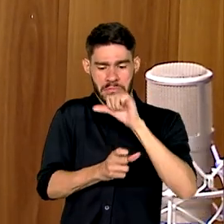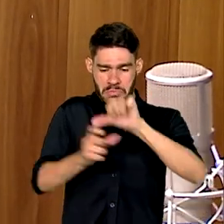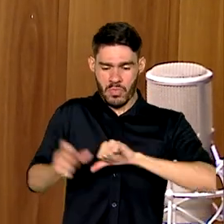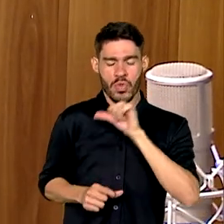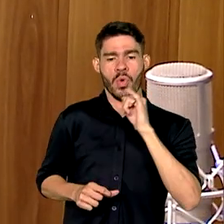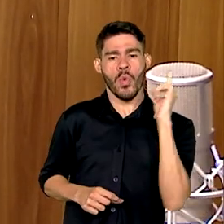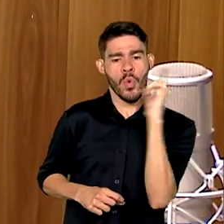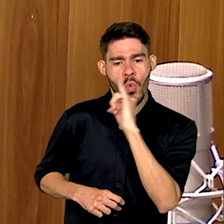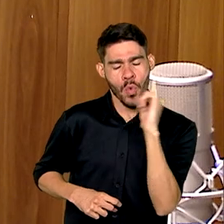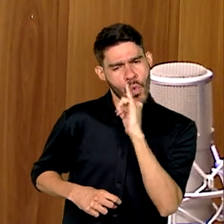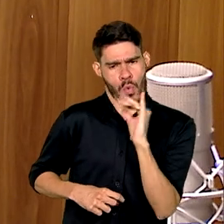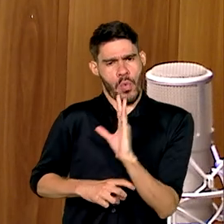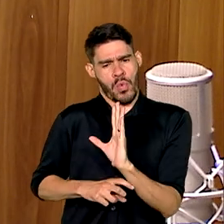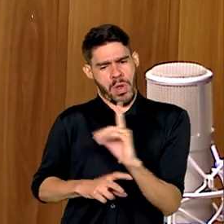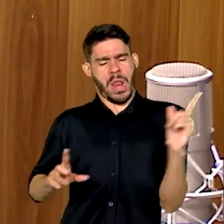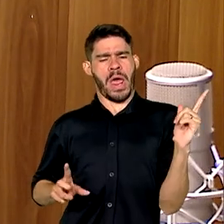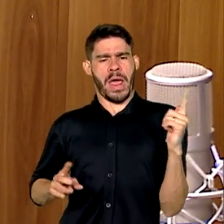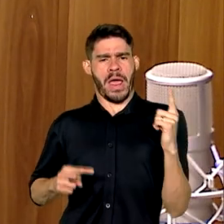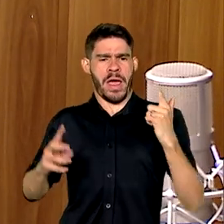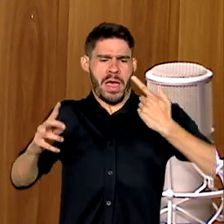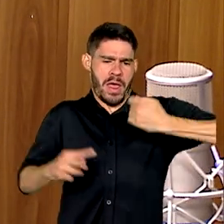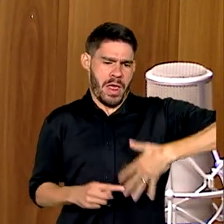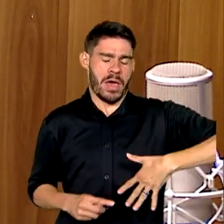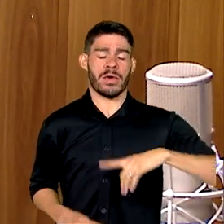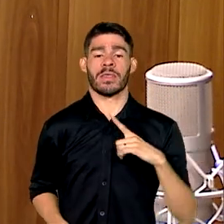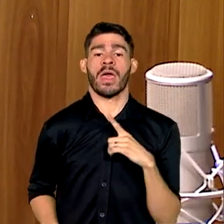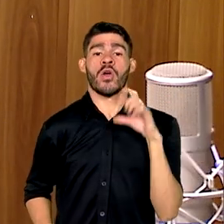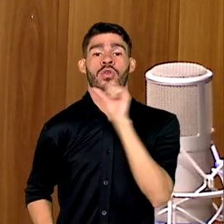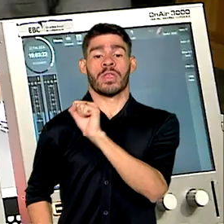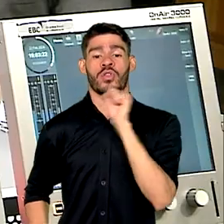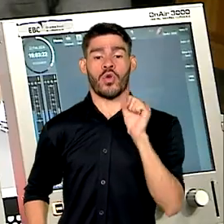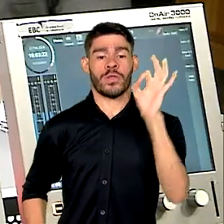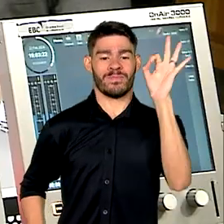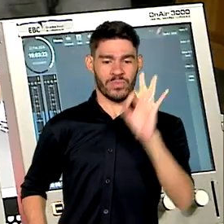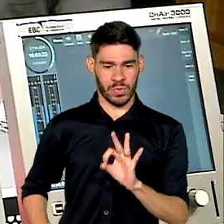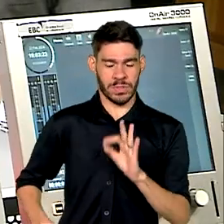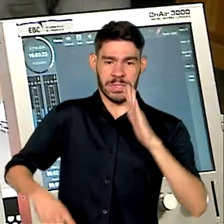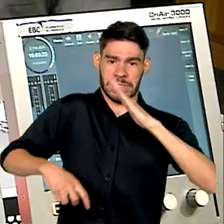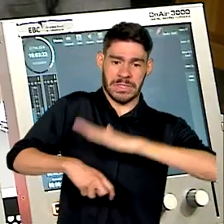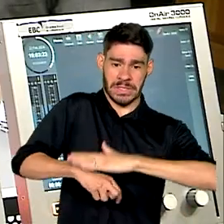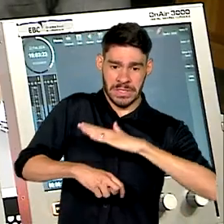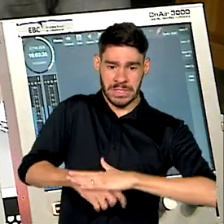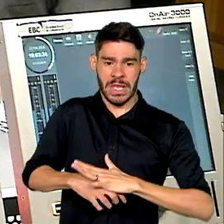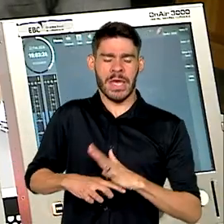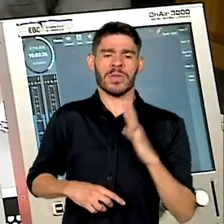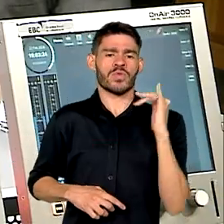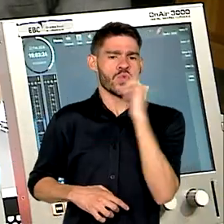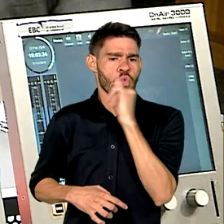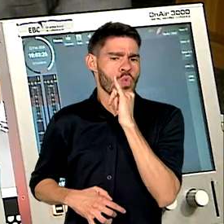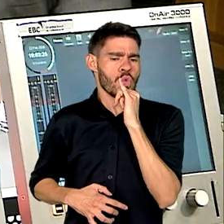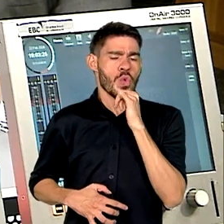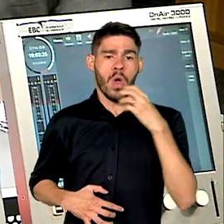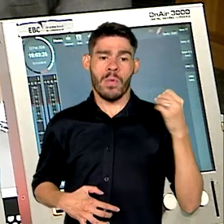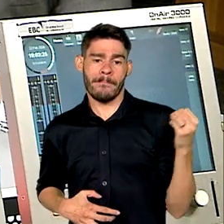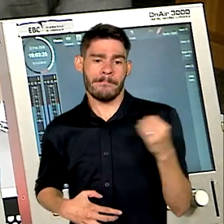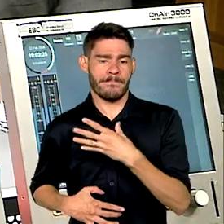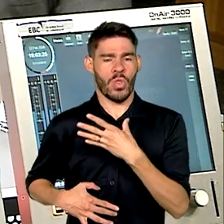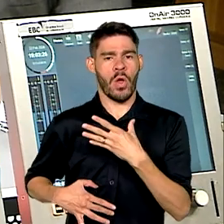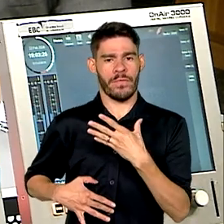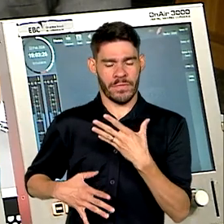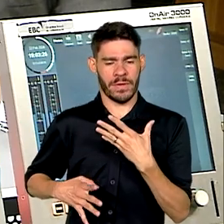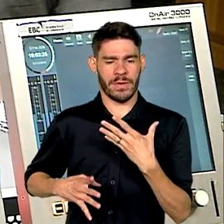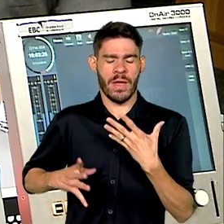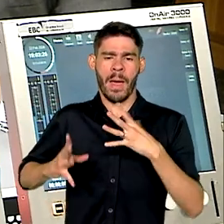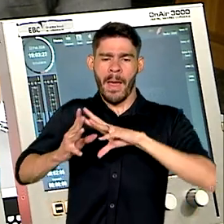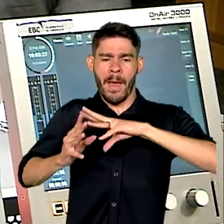por questões óbvias. Nós temos 88% da nossa matriz elétrica limpa e renovável. Muito em consequência das